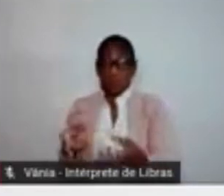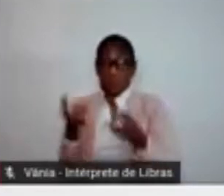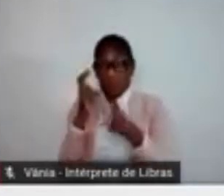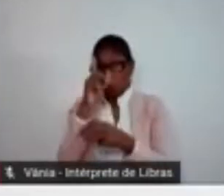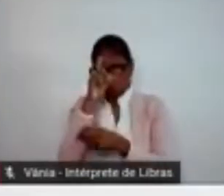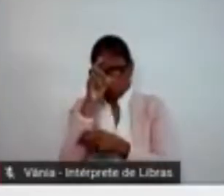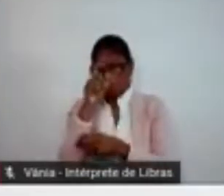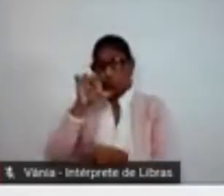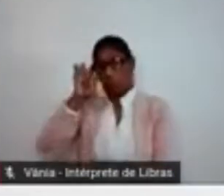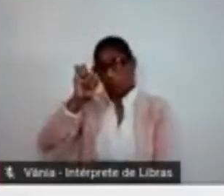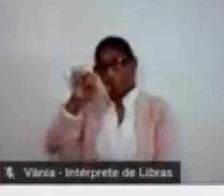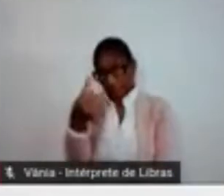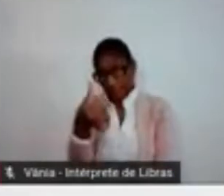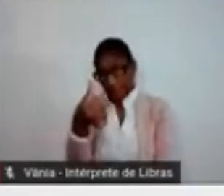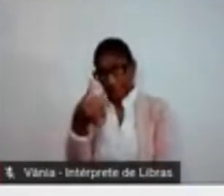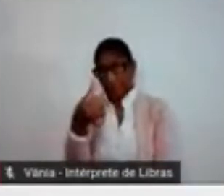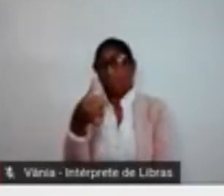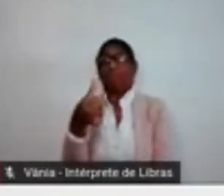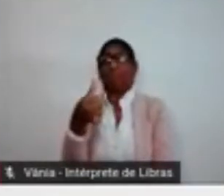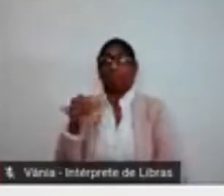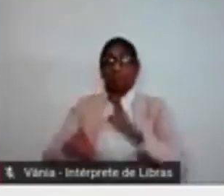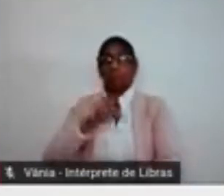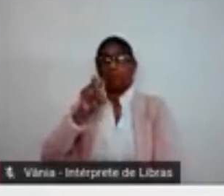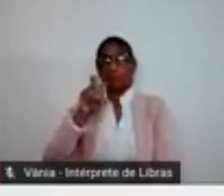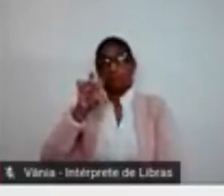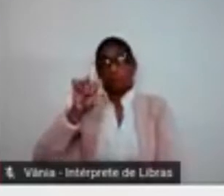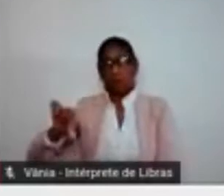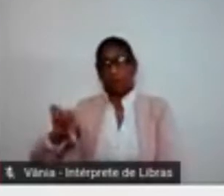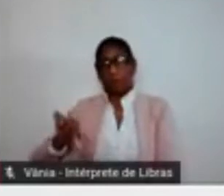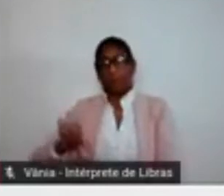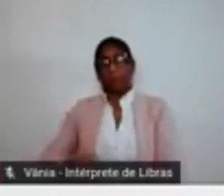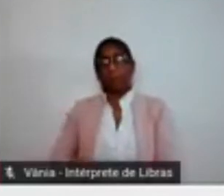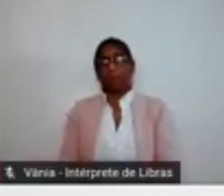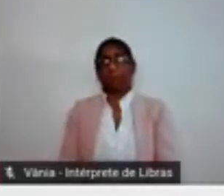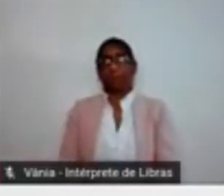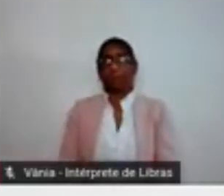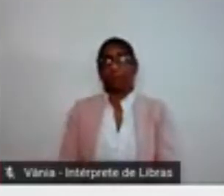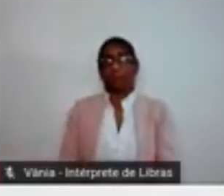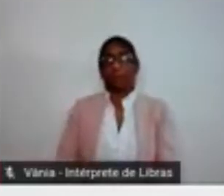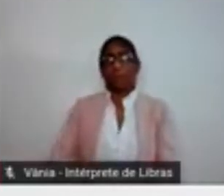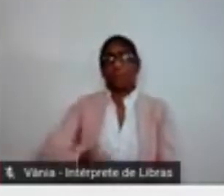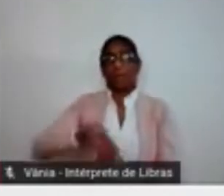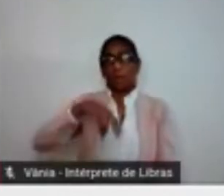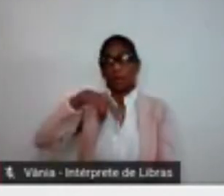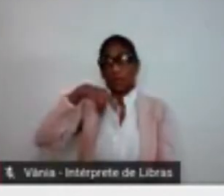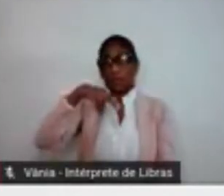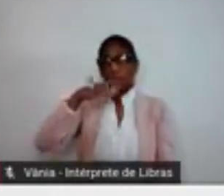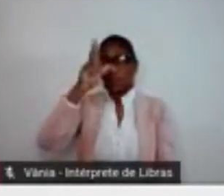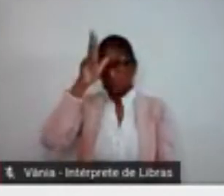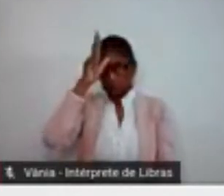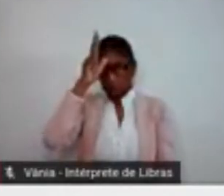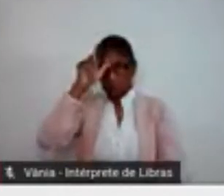de 96 para 59. O número de casos ativos sobre recuperados em Novo Hamburgo caiu de 0,25 para